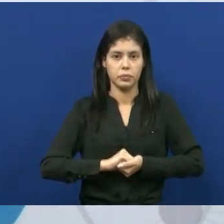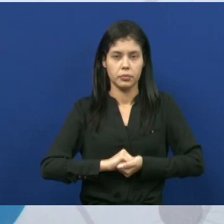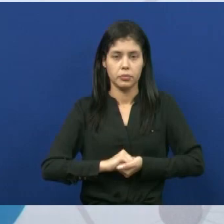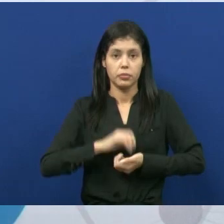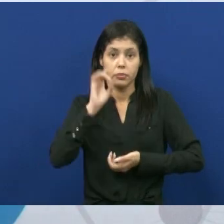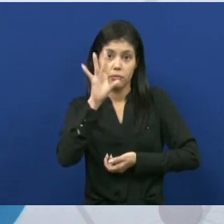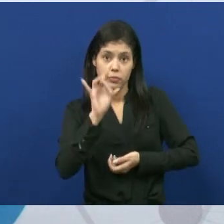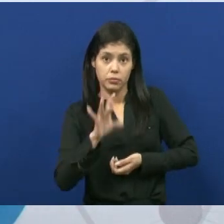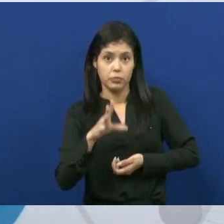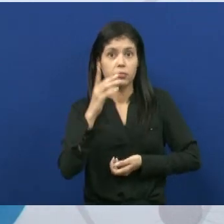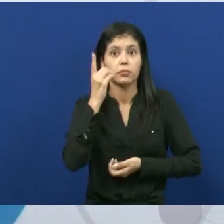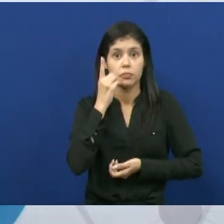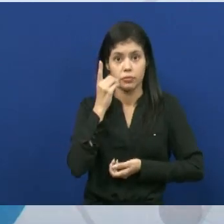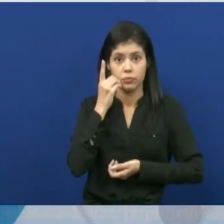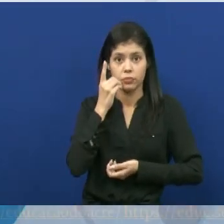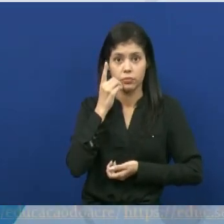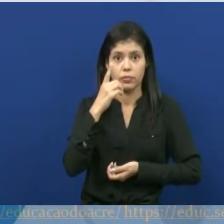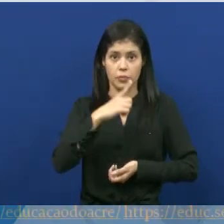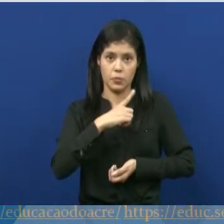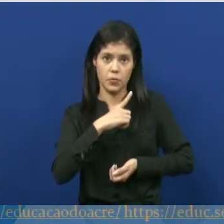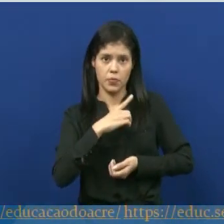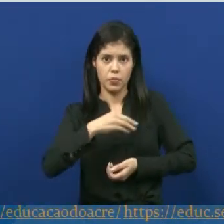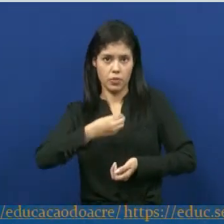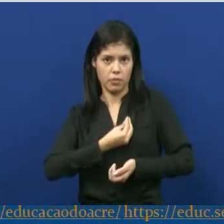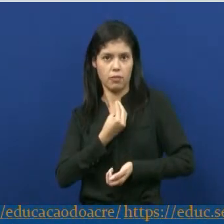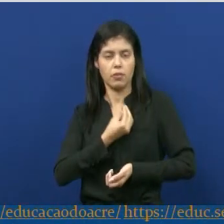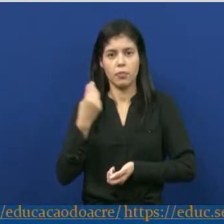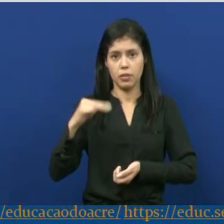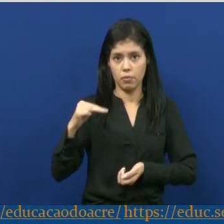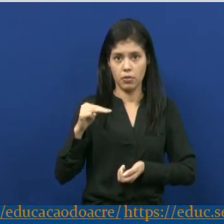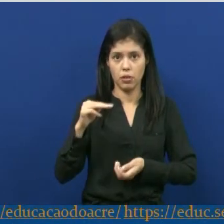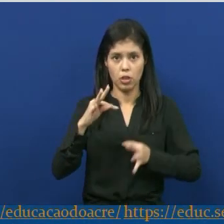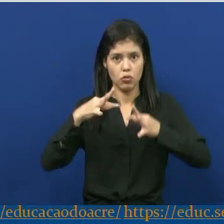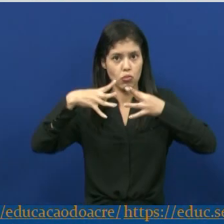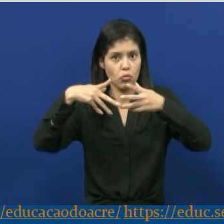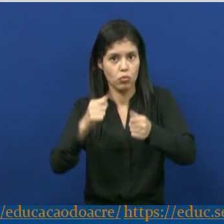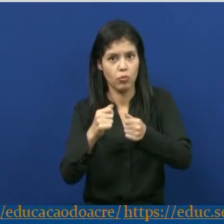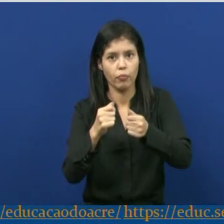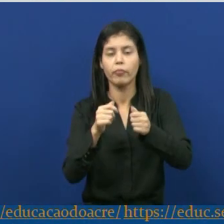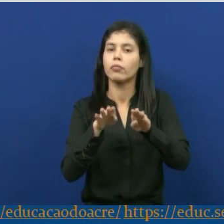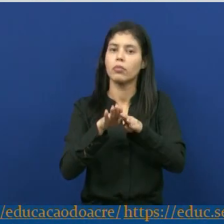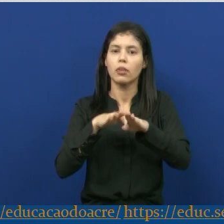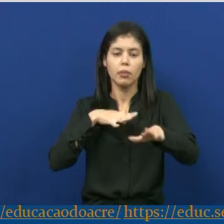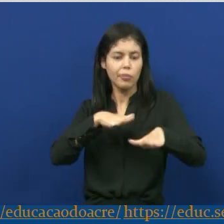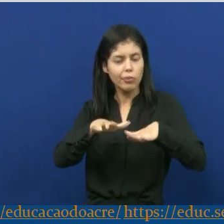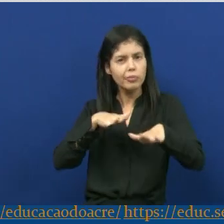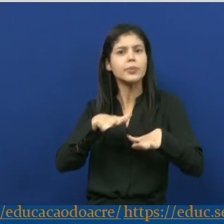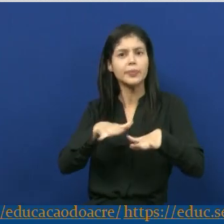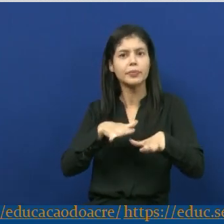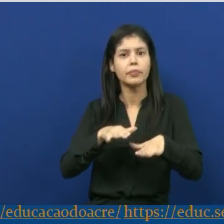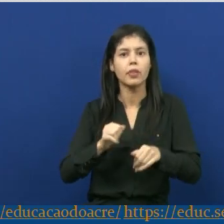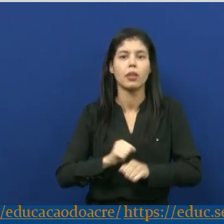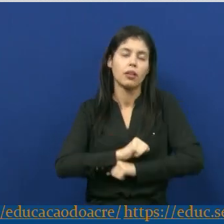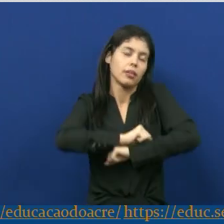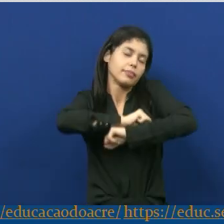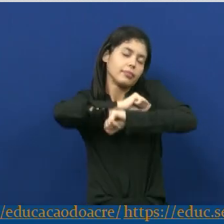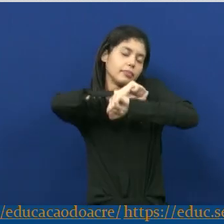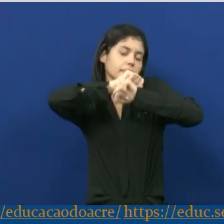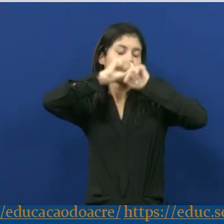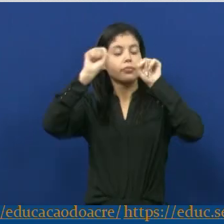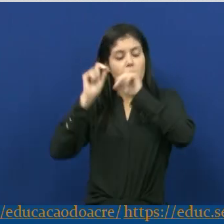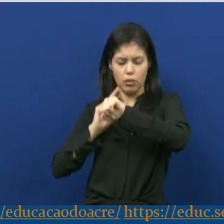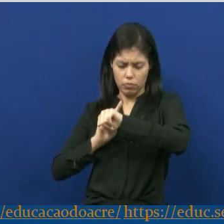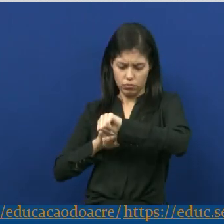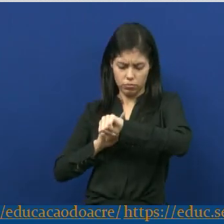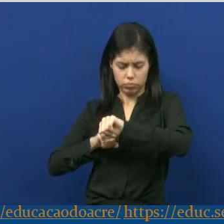e a cada momento vivenciamos a matemática em todos os nossos todos os nossos movimentos ao acordar quando